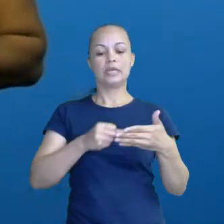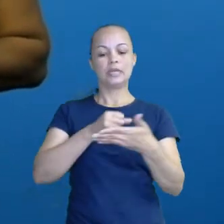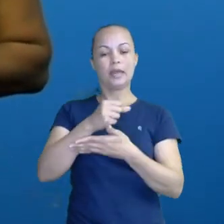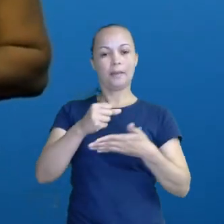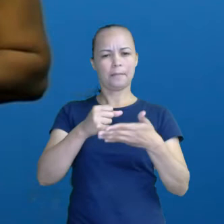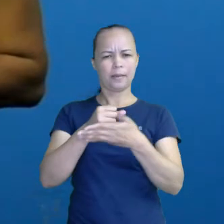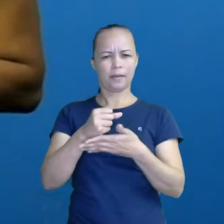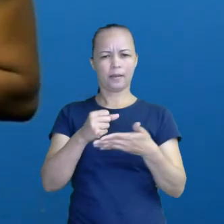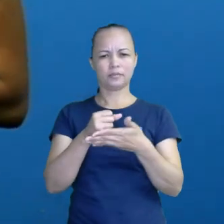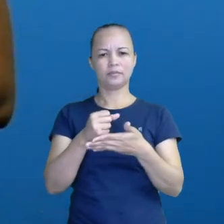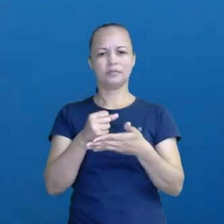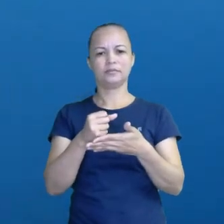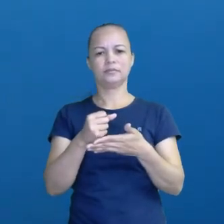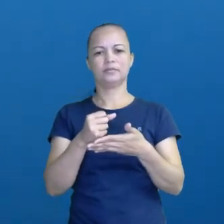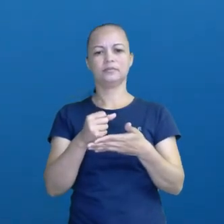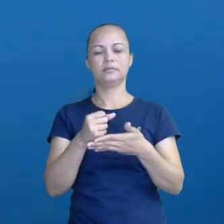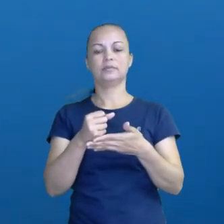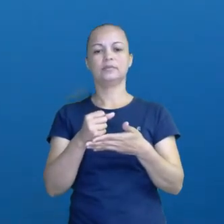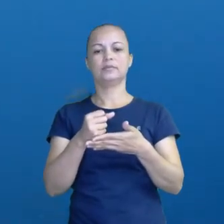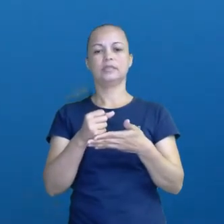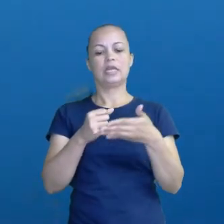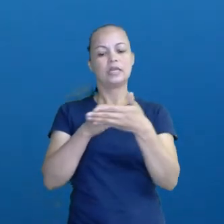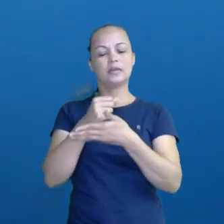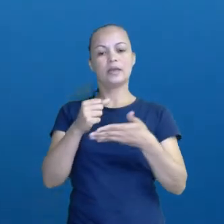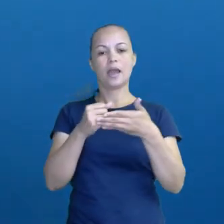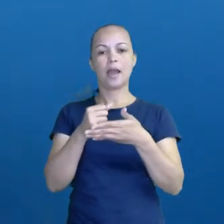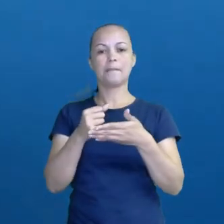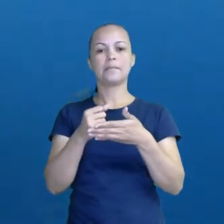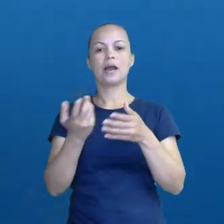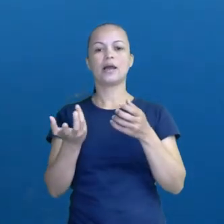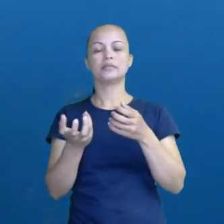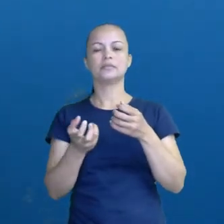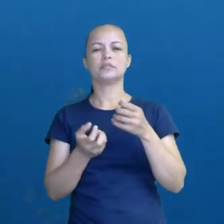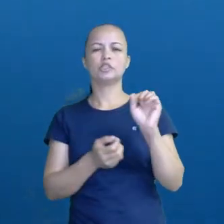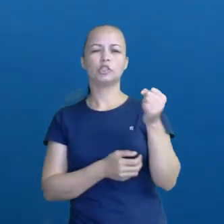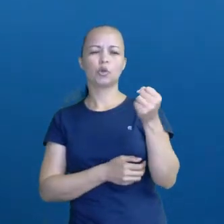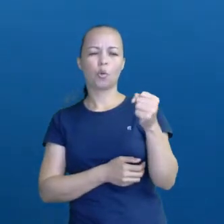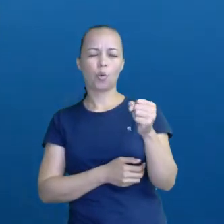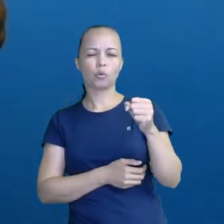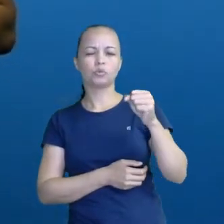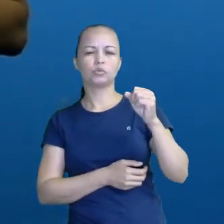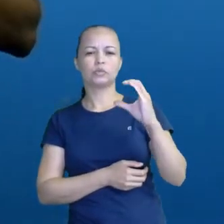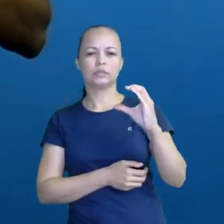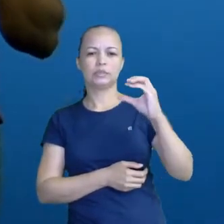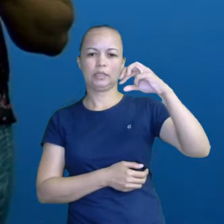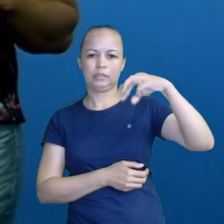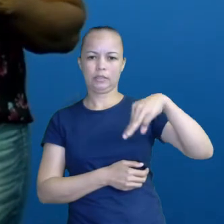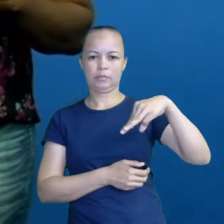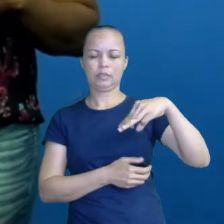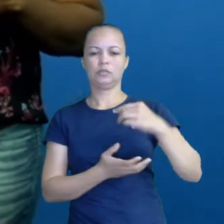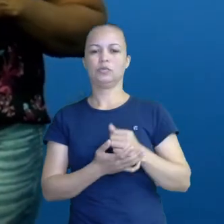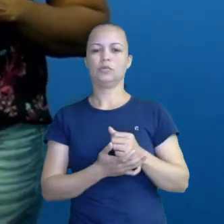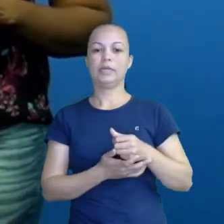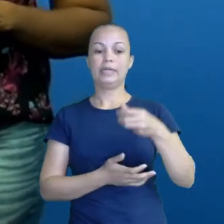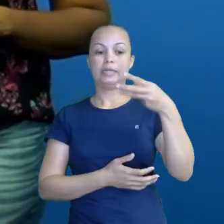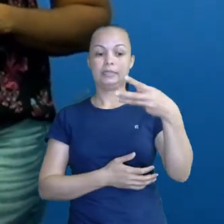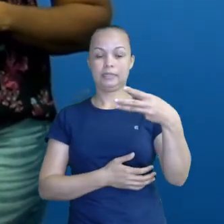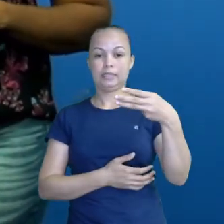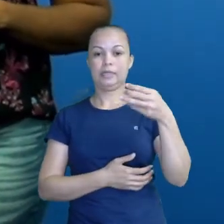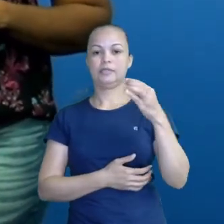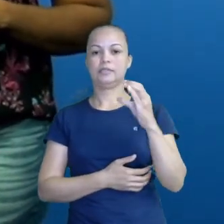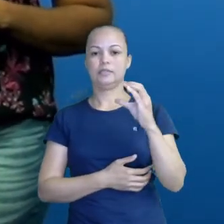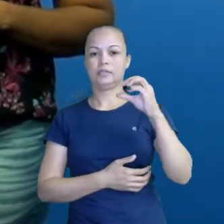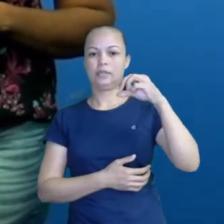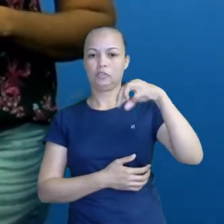a base né e a base de 8 cm e 3